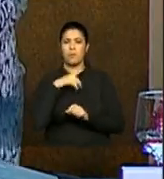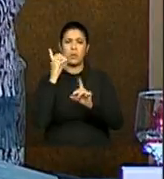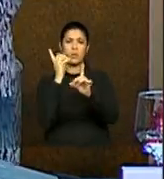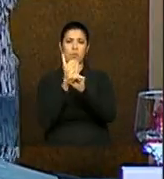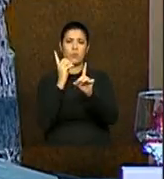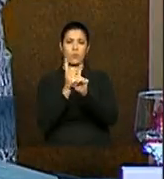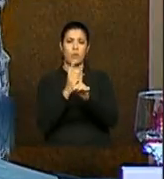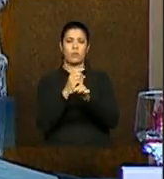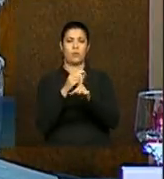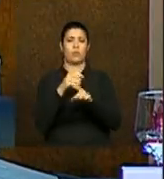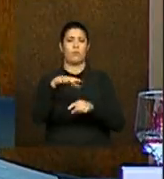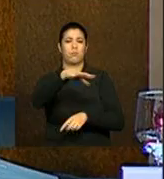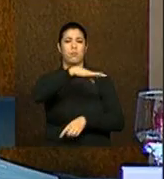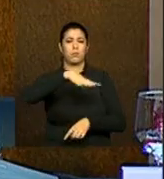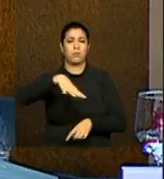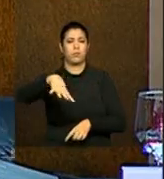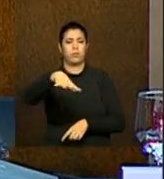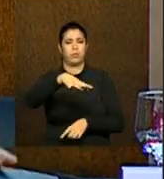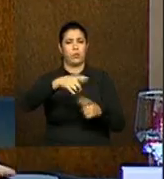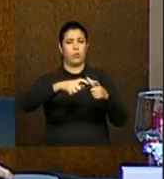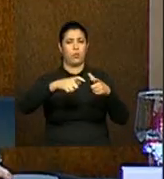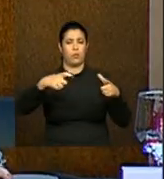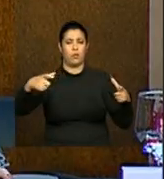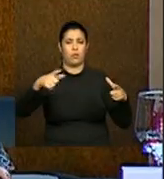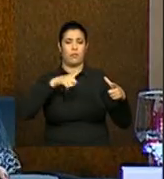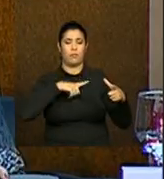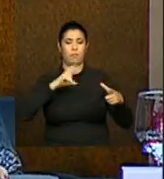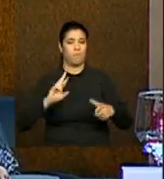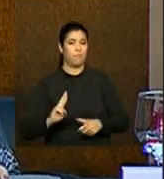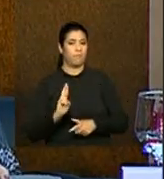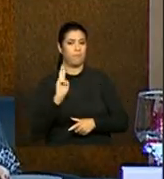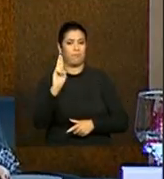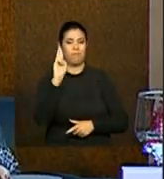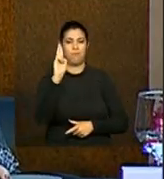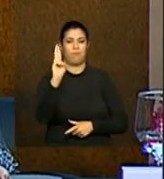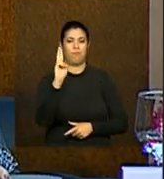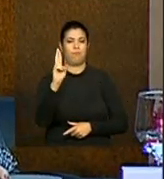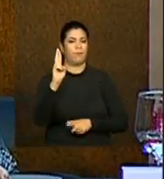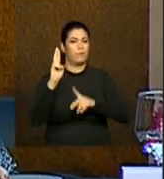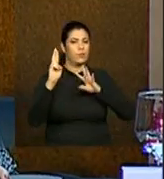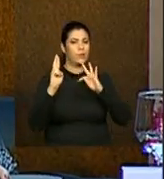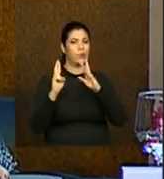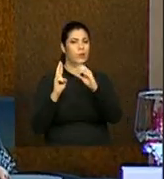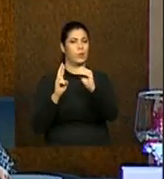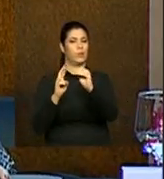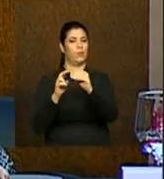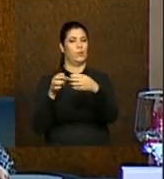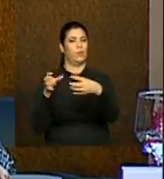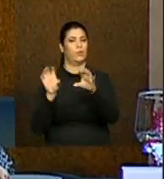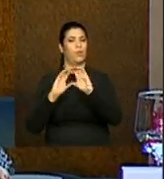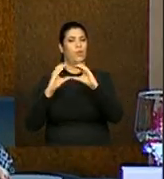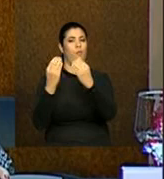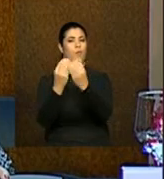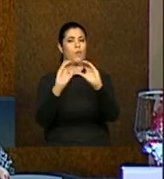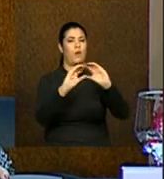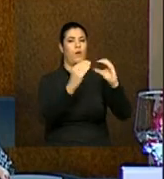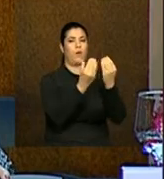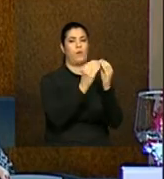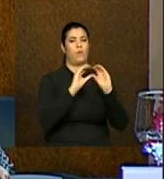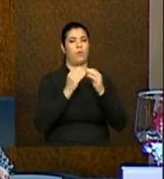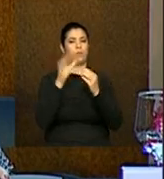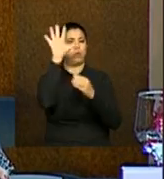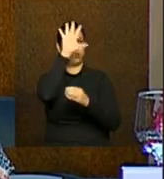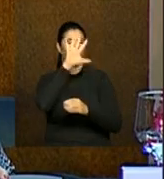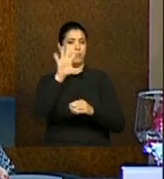num salão, né, um salão muito grande, com uma representação eh de todos os conselhos nacionais